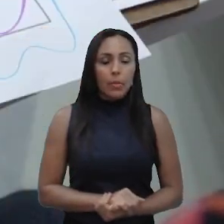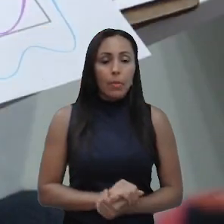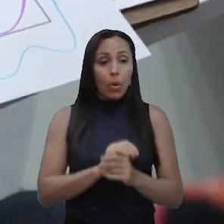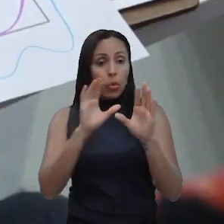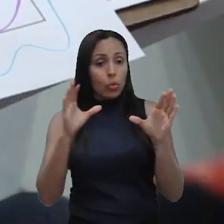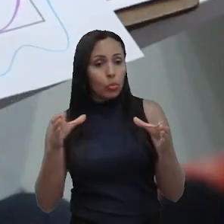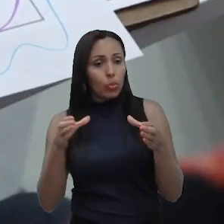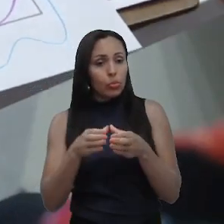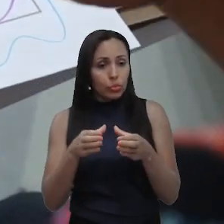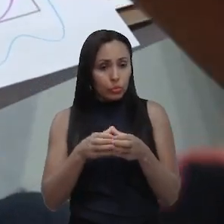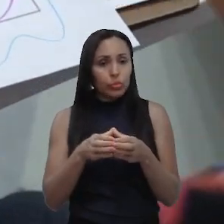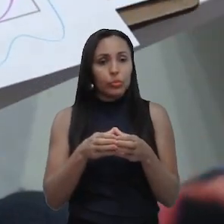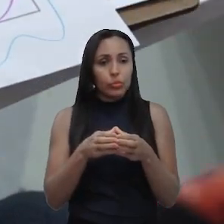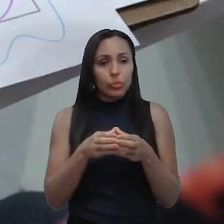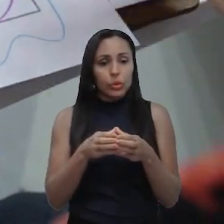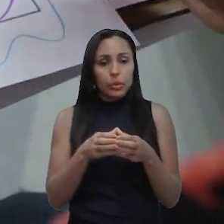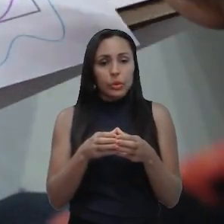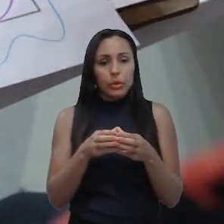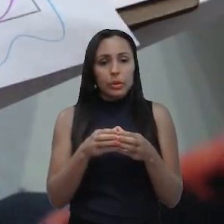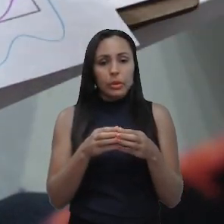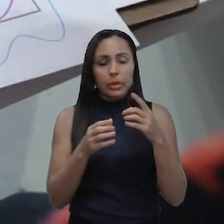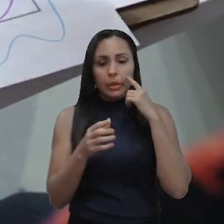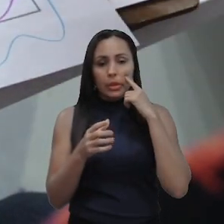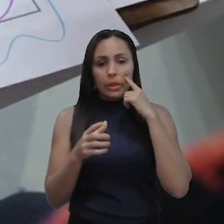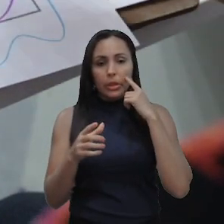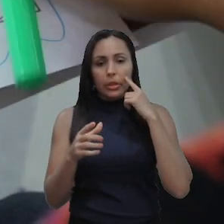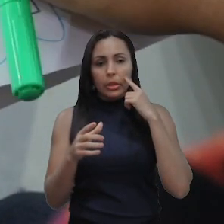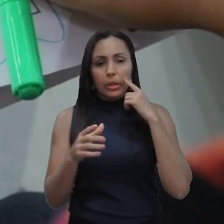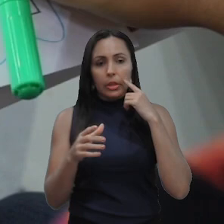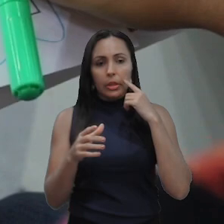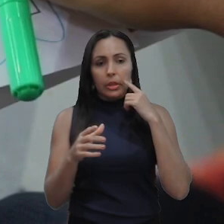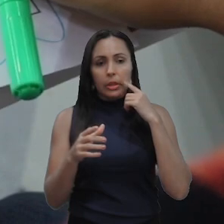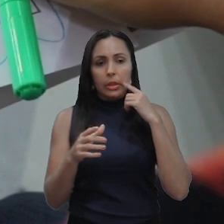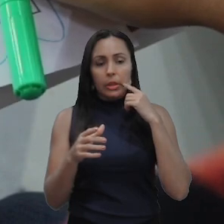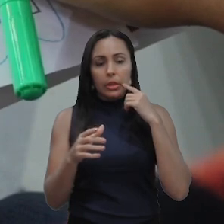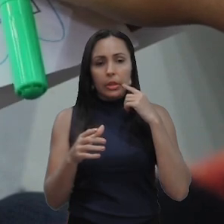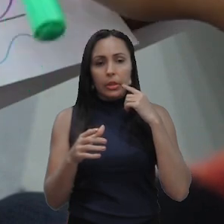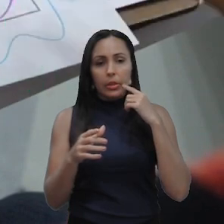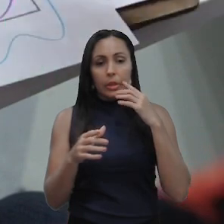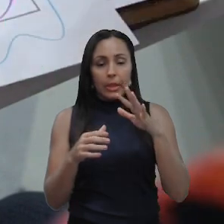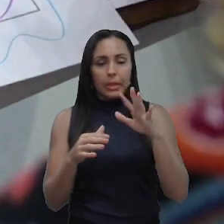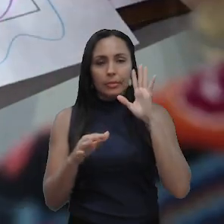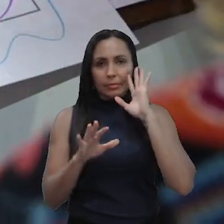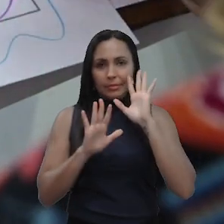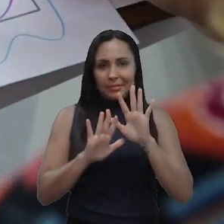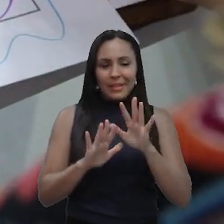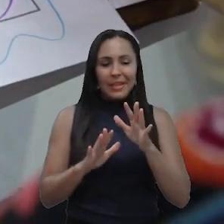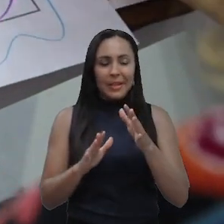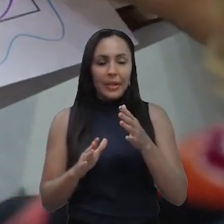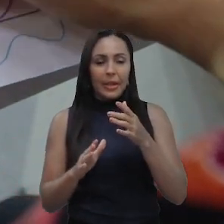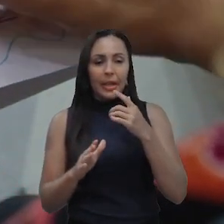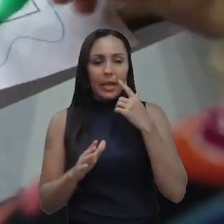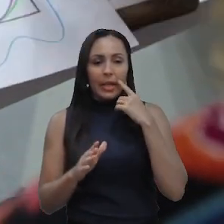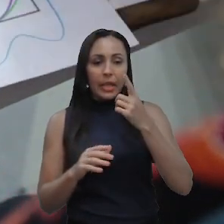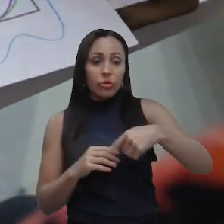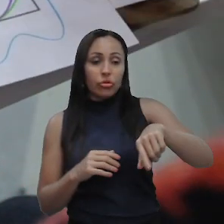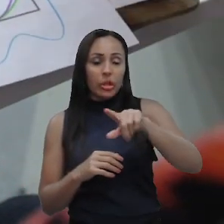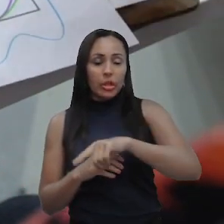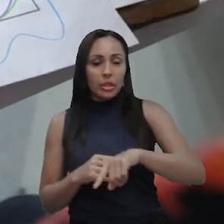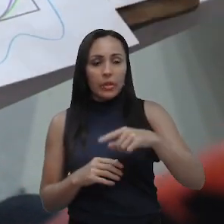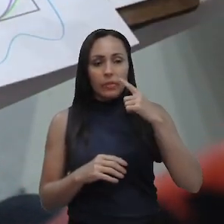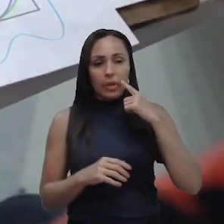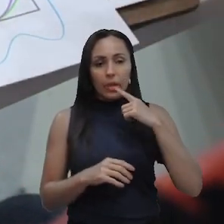que a gente convenhar, né? Eita, me deu uma bilolação agora, mas tudo bem. Que é